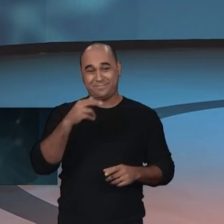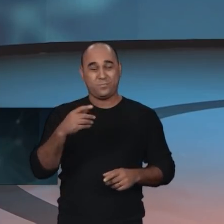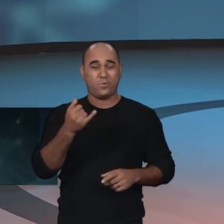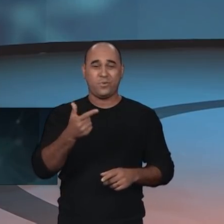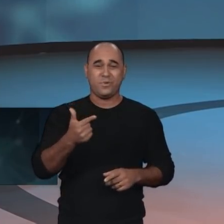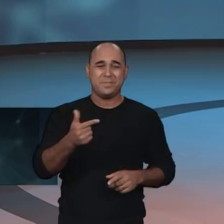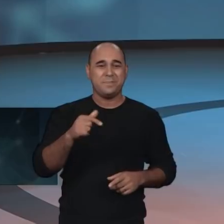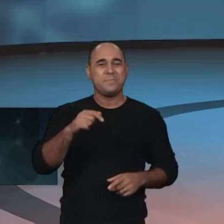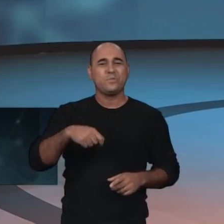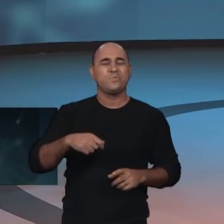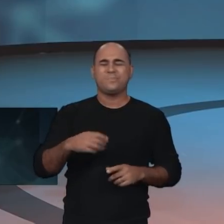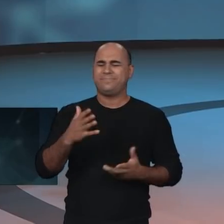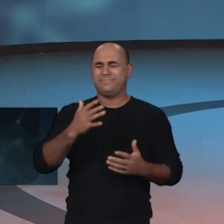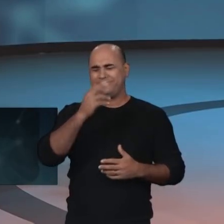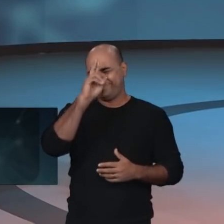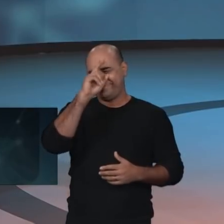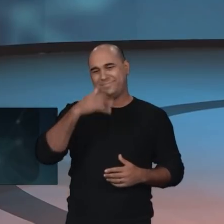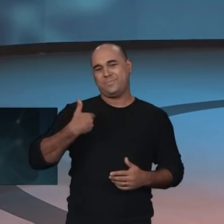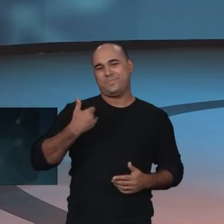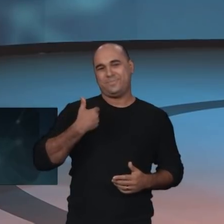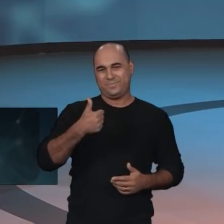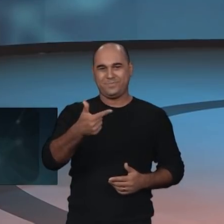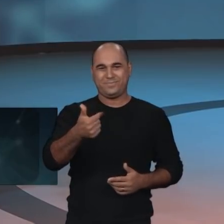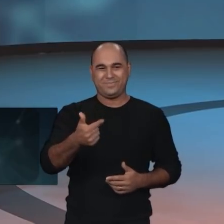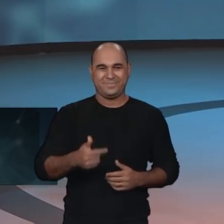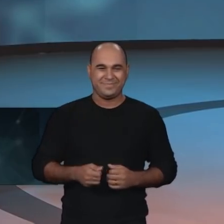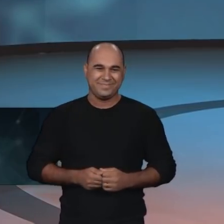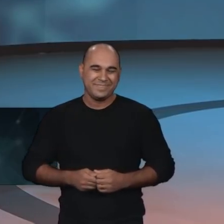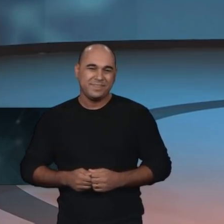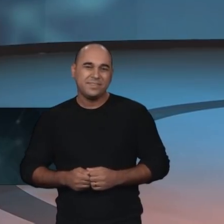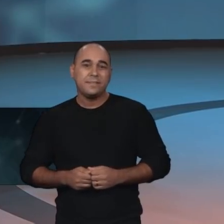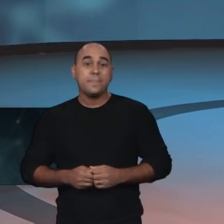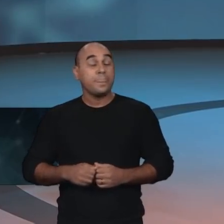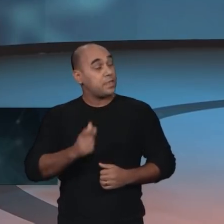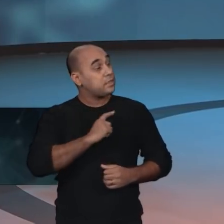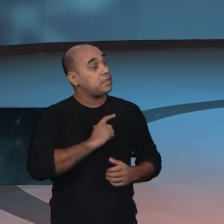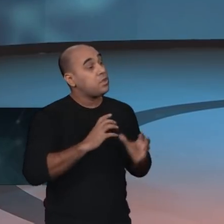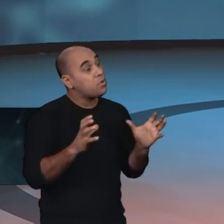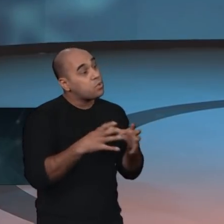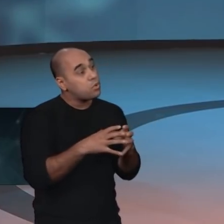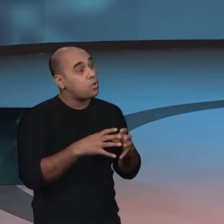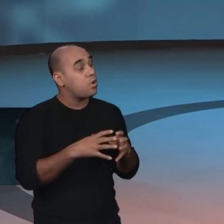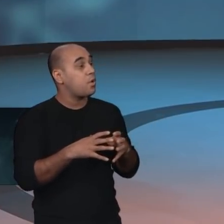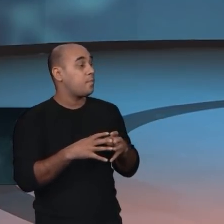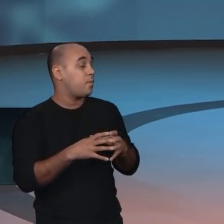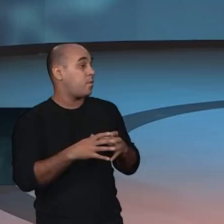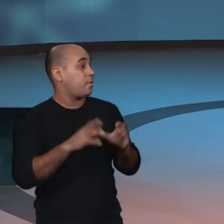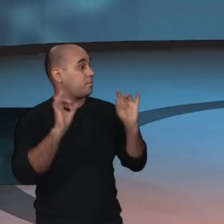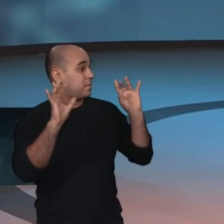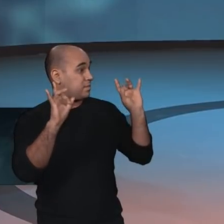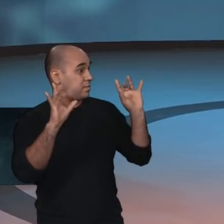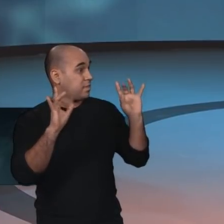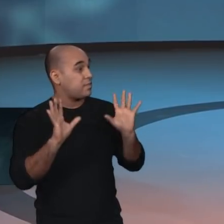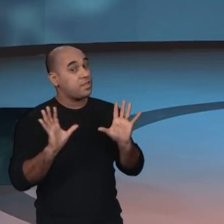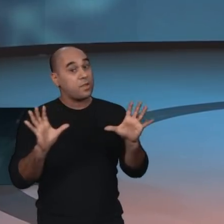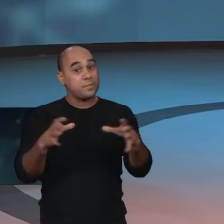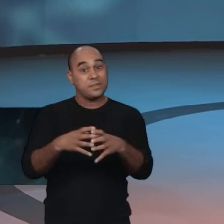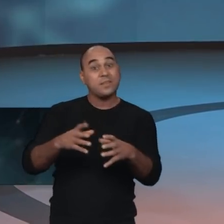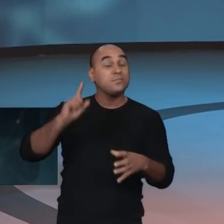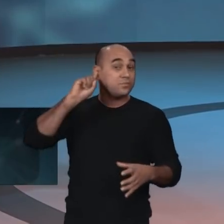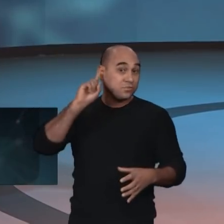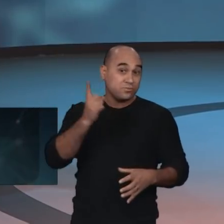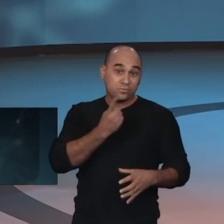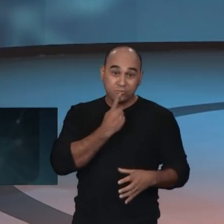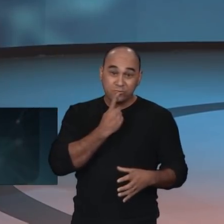Olha, eu queria até aproveitar esse momento porque tem um grupo muito especial também que está tendo um privilégio nessa programação, que é a comunidade